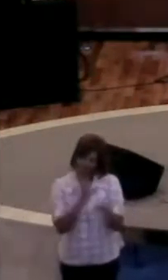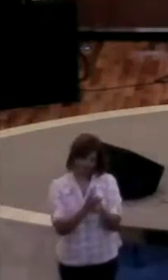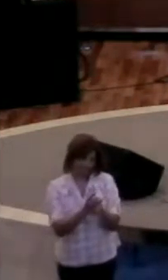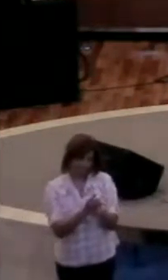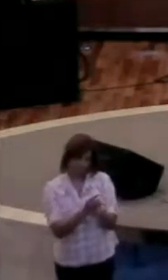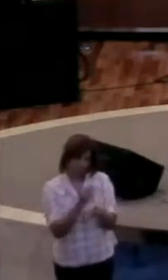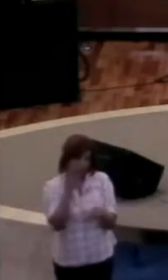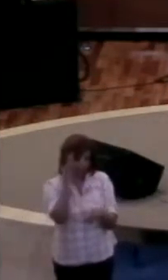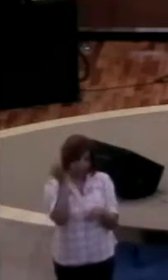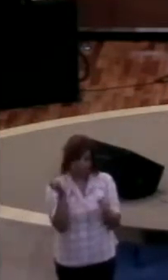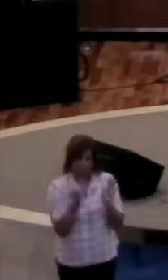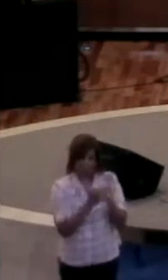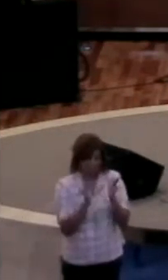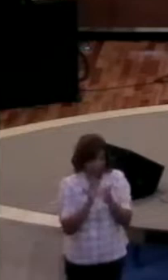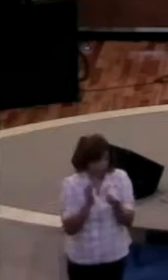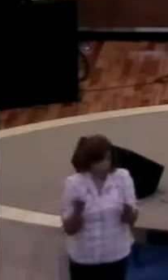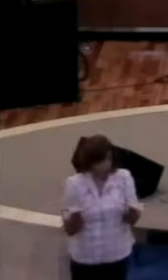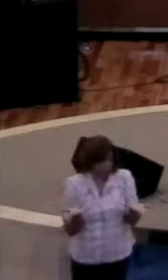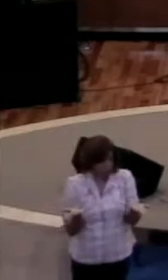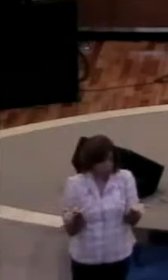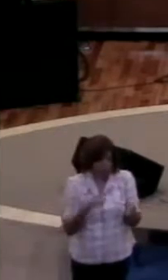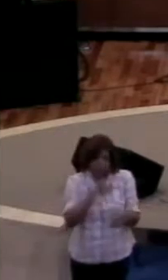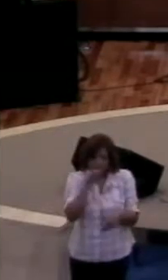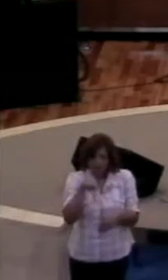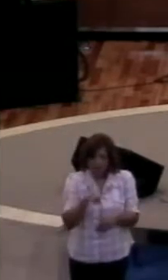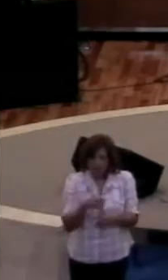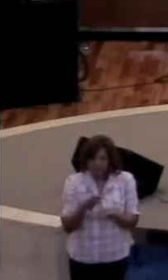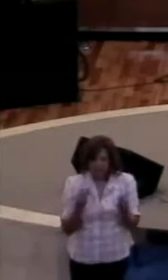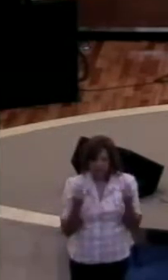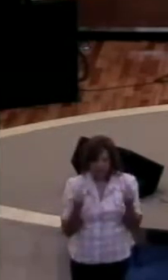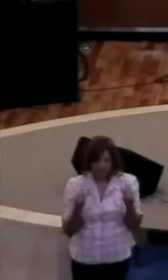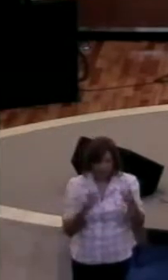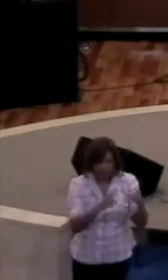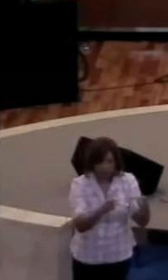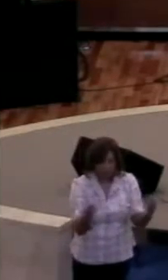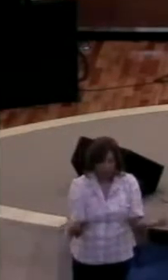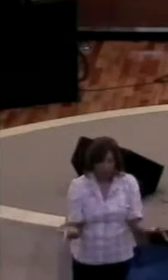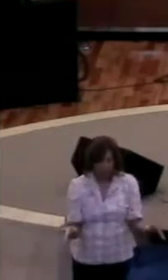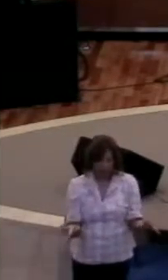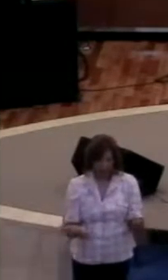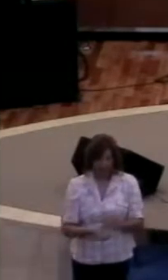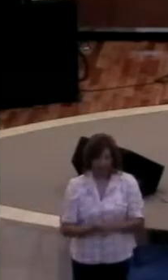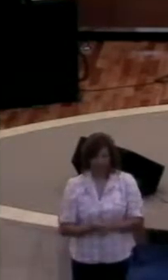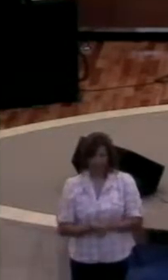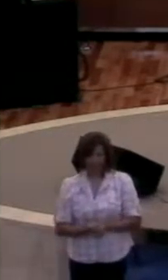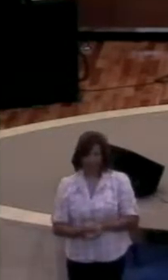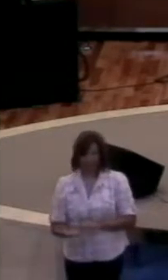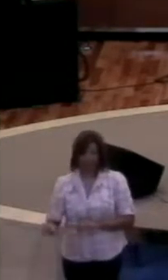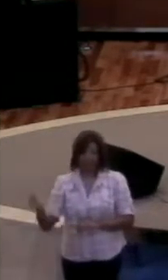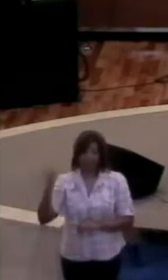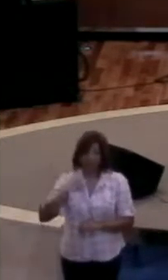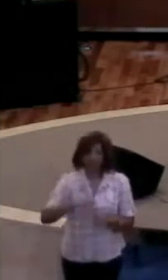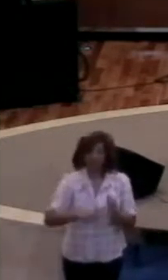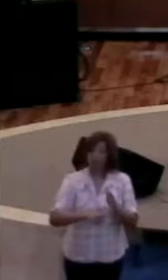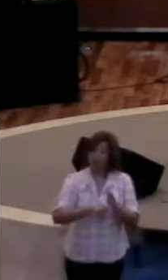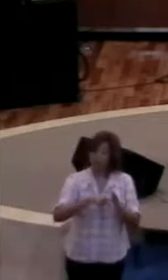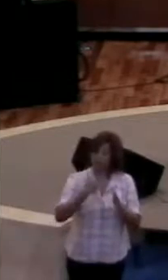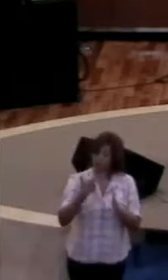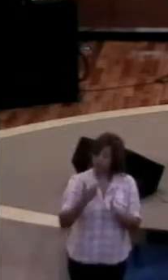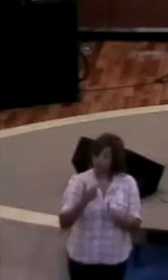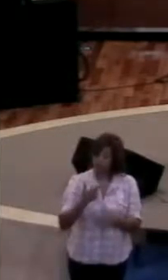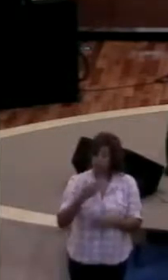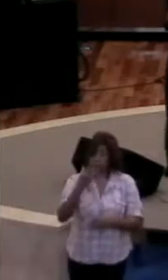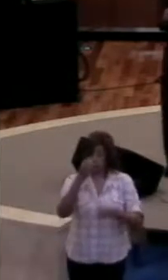está. Mas será que não foram no Egito? Foram, mas por que não acharam? Aí vem o segundo ensino para vocês, eu já falei isso aqui uma